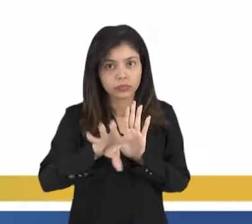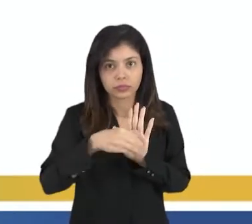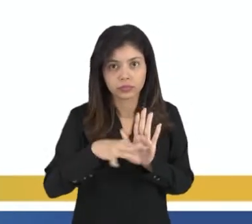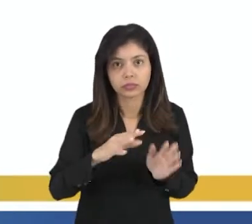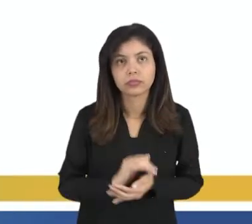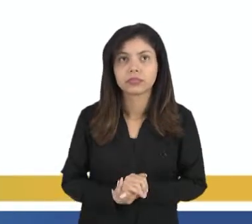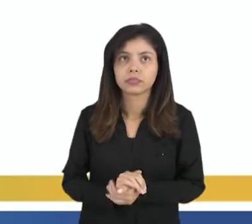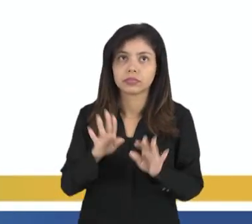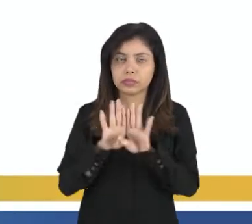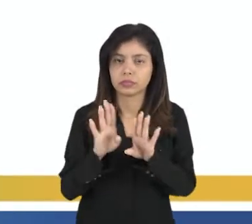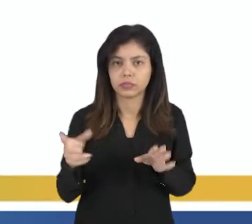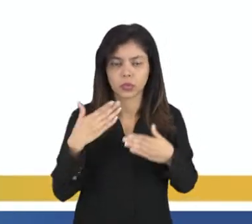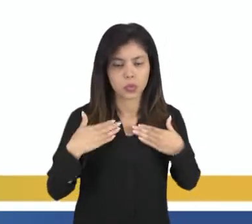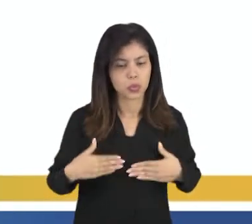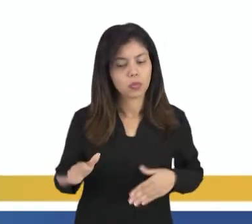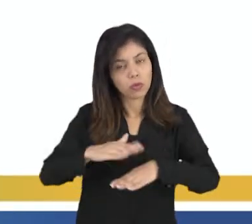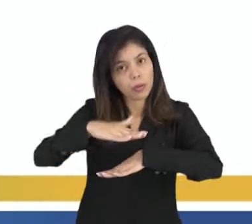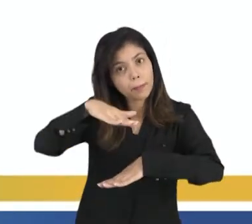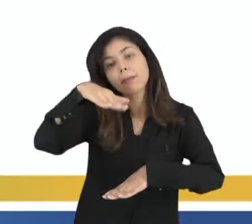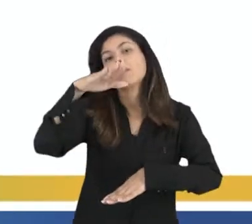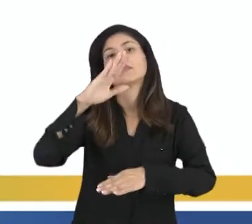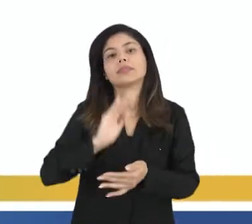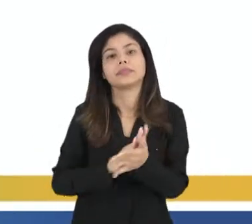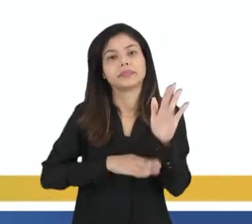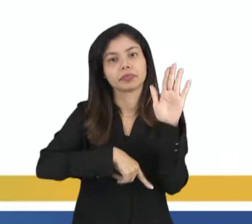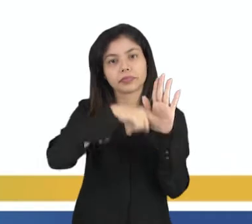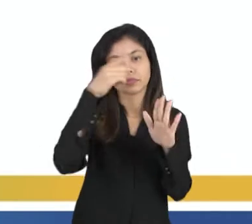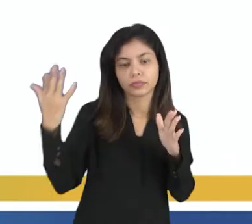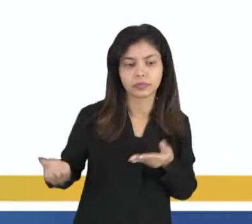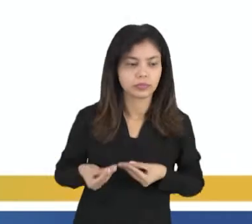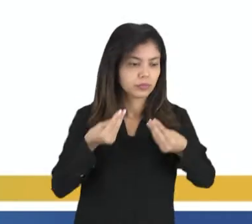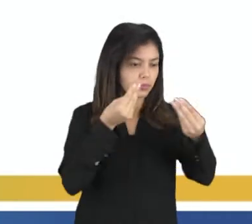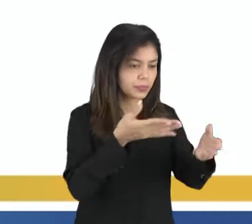outro. Então, o corpo de maior temperatura cede calor para o de menor